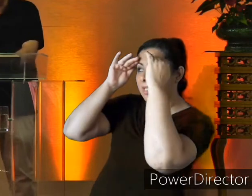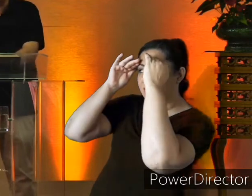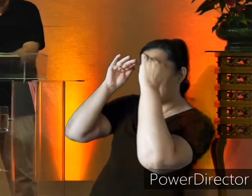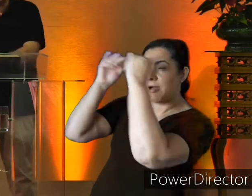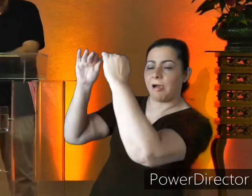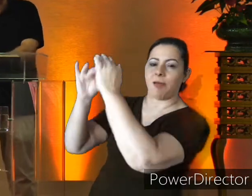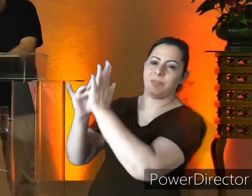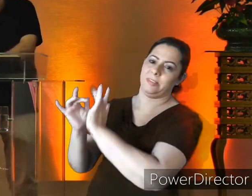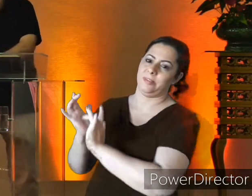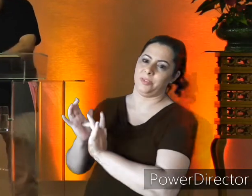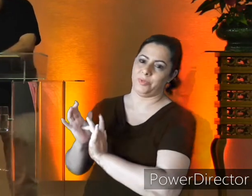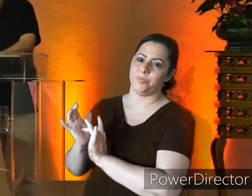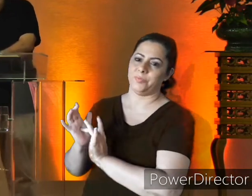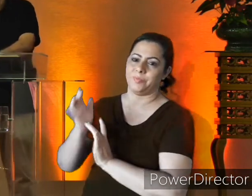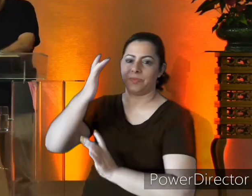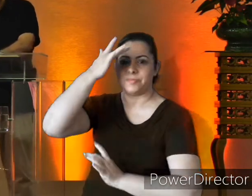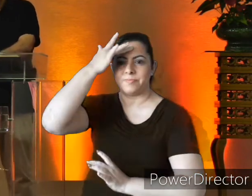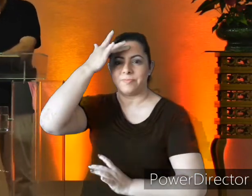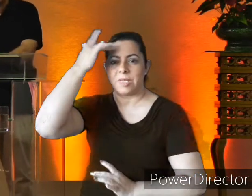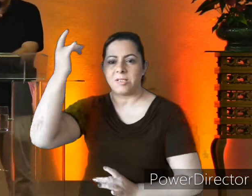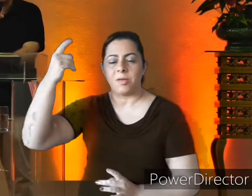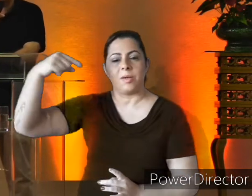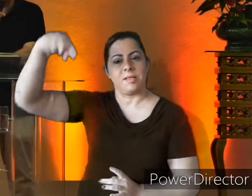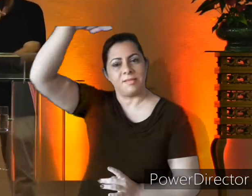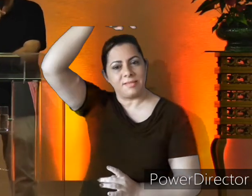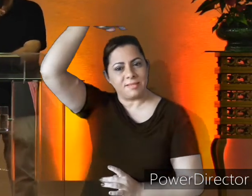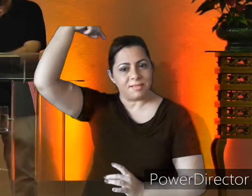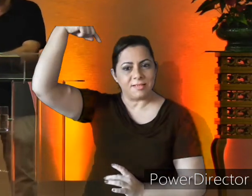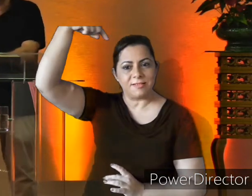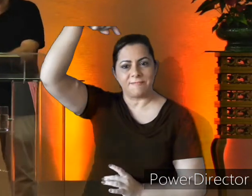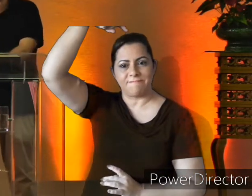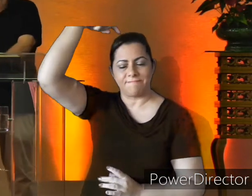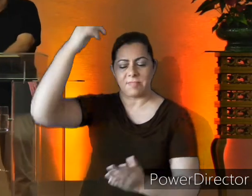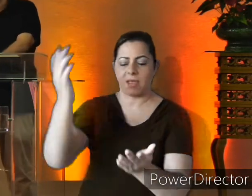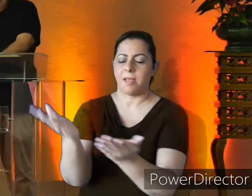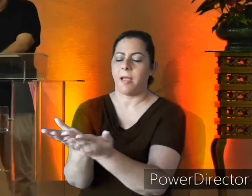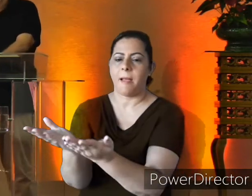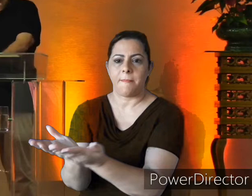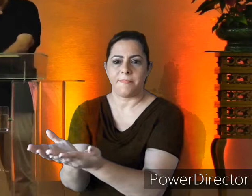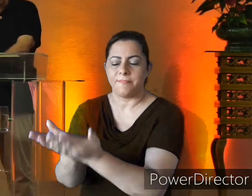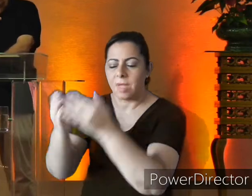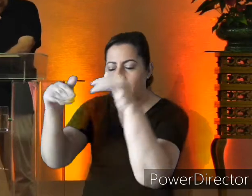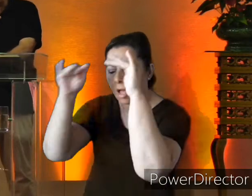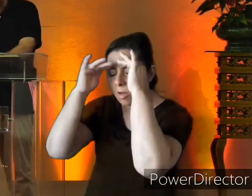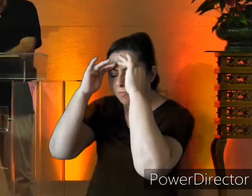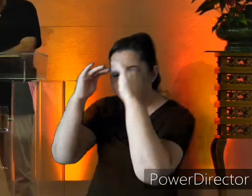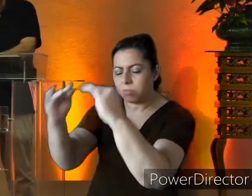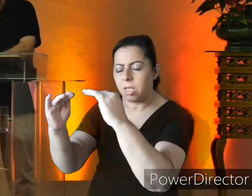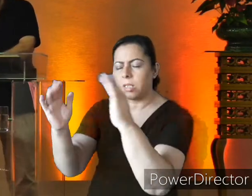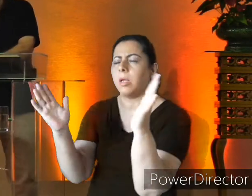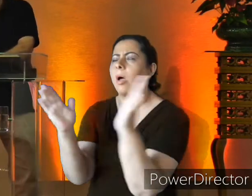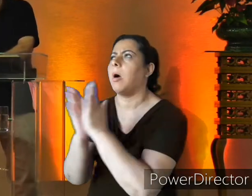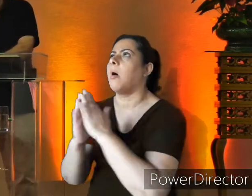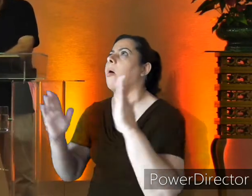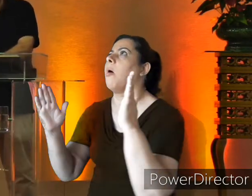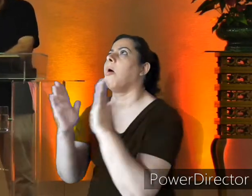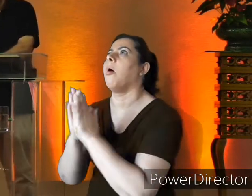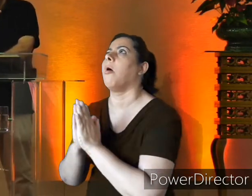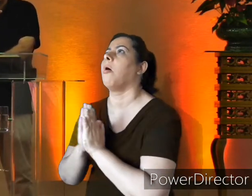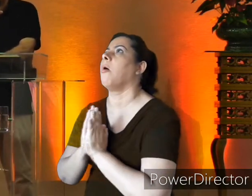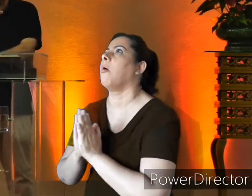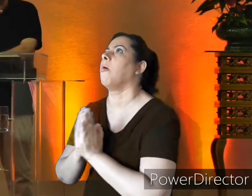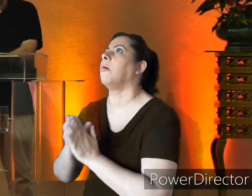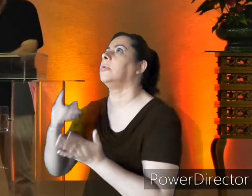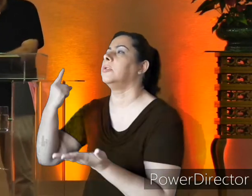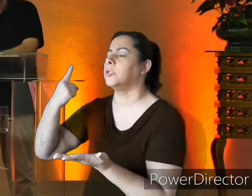igreja compromissada com a palavra, é uma igreja compromissada com a oração, é uma igreja compromissada